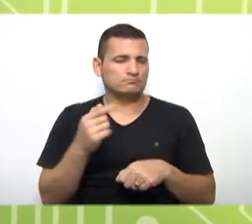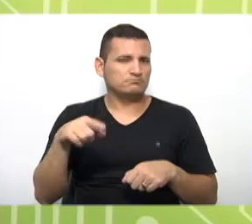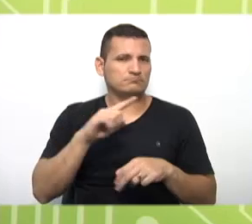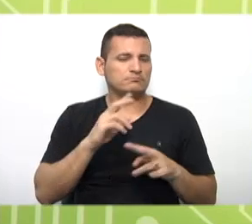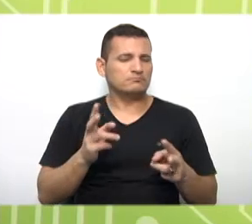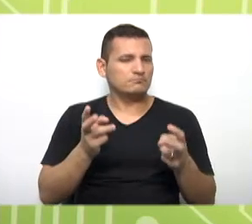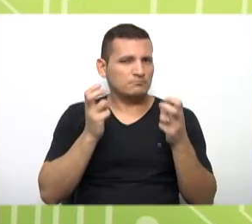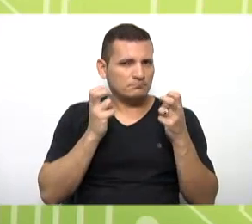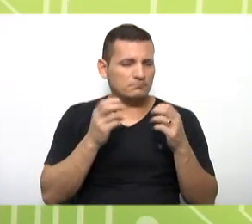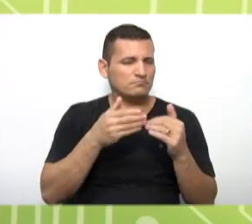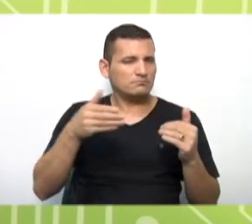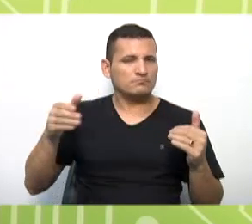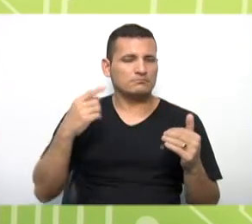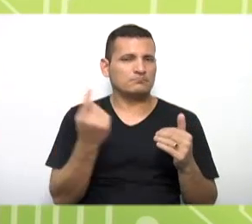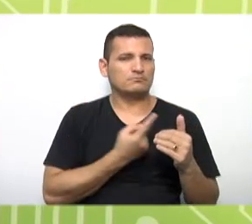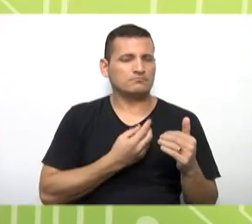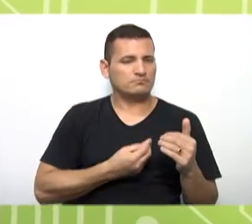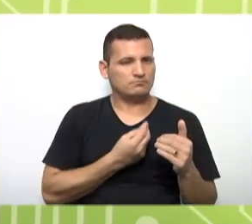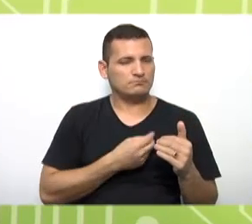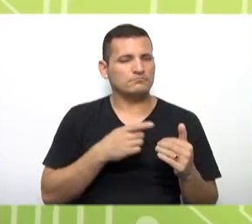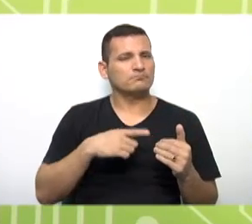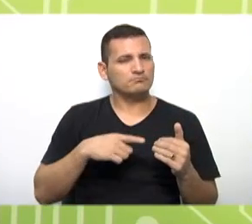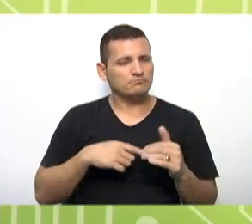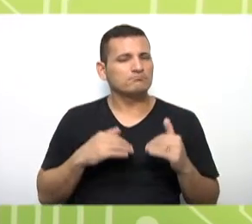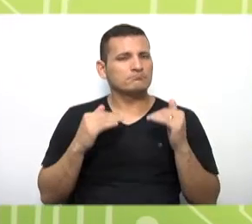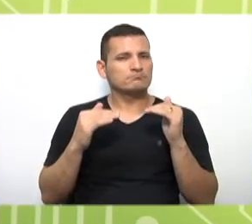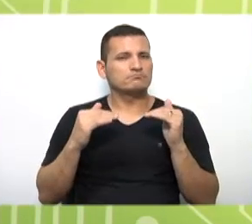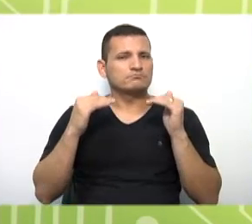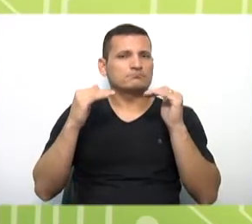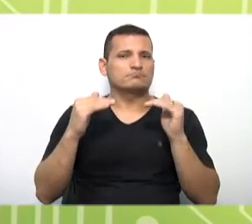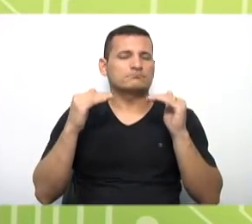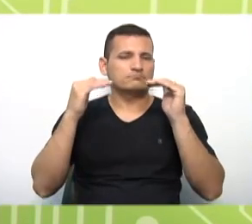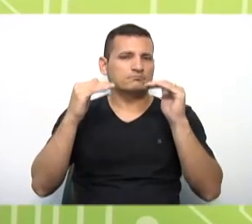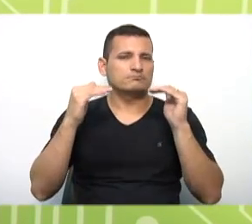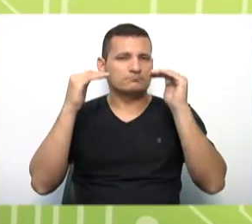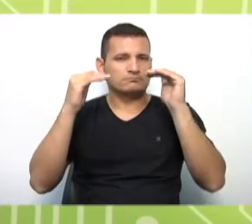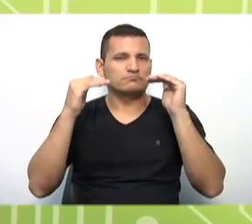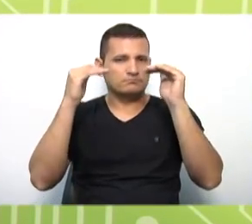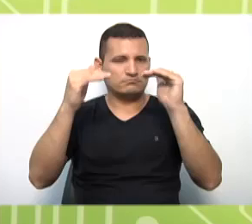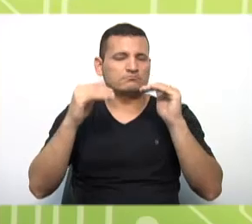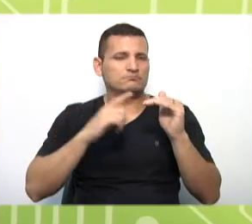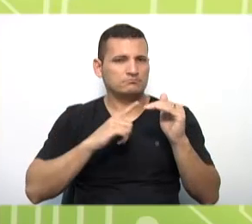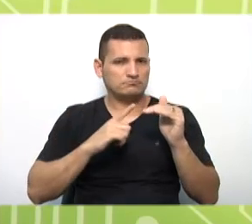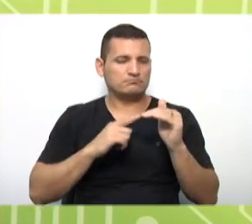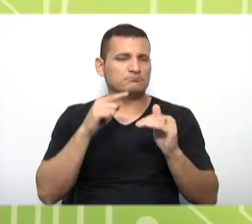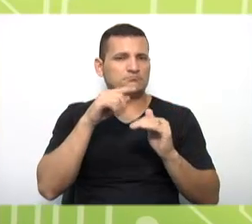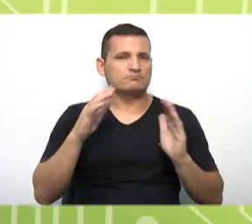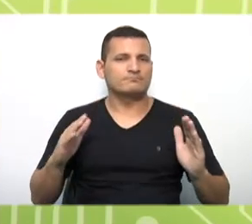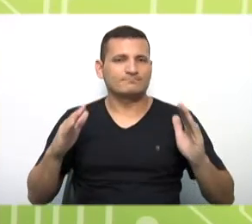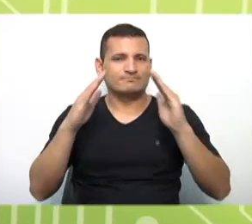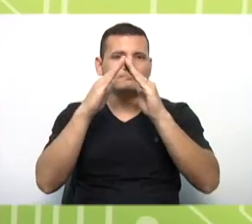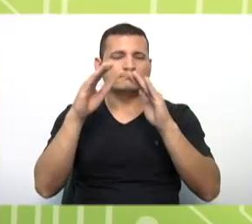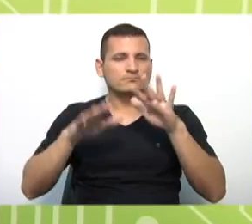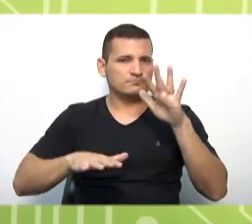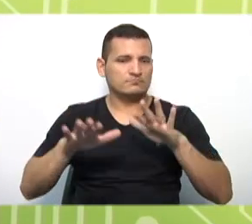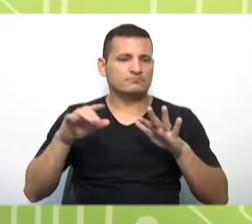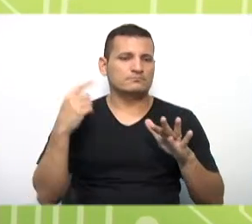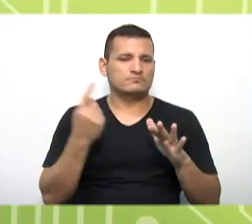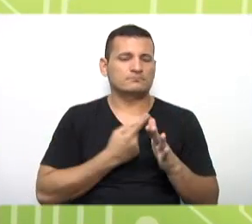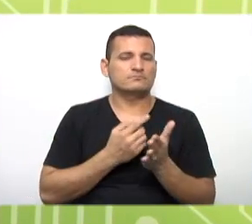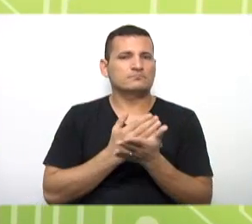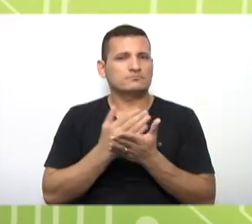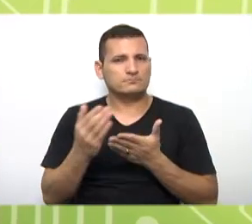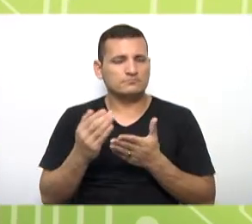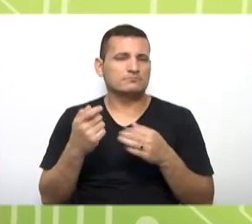no decorrer da nossa vida a gente vai passando por estágios nessa pirâmide. Às vezes nós começamos, todos nós,